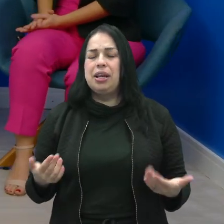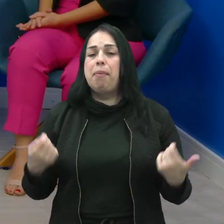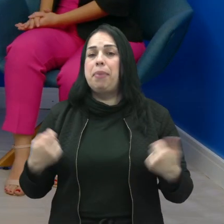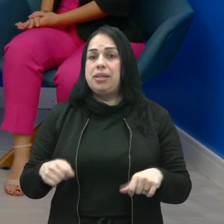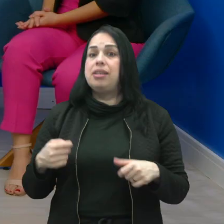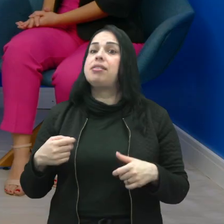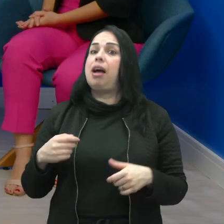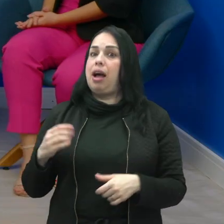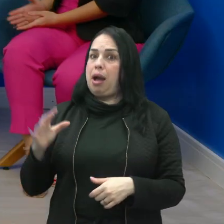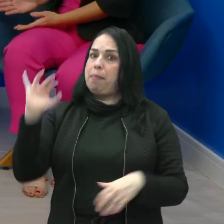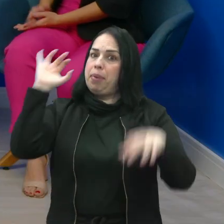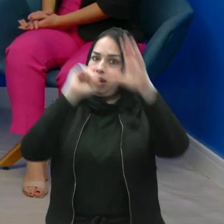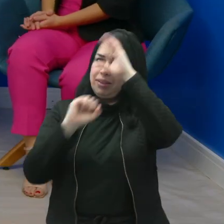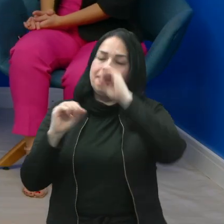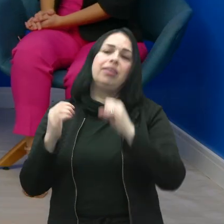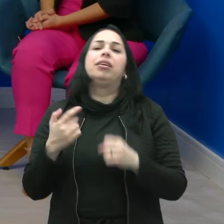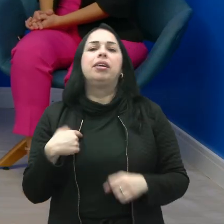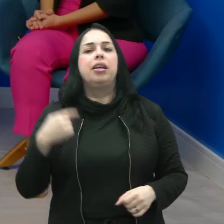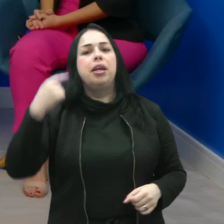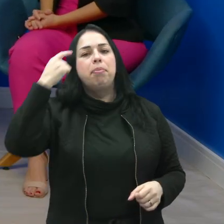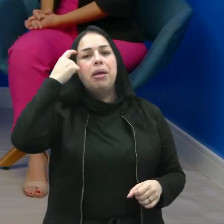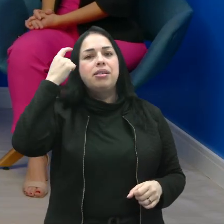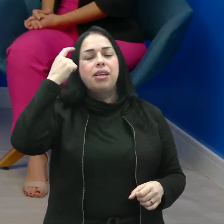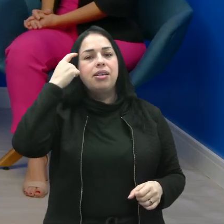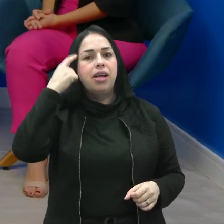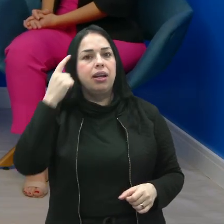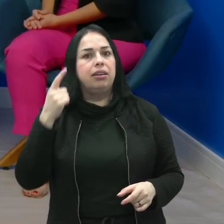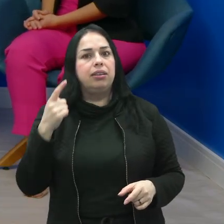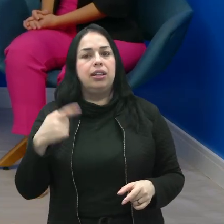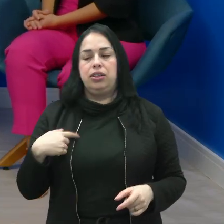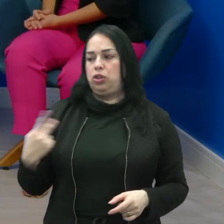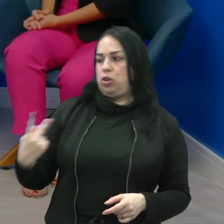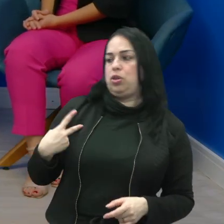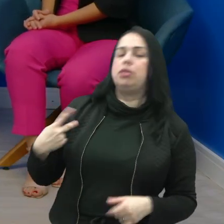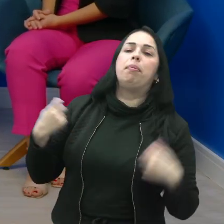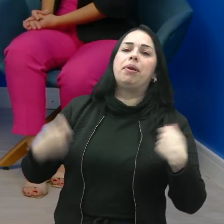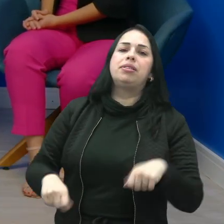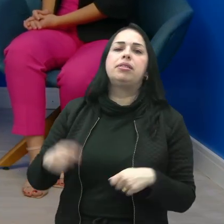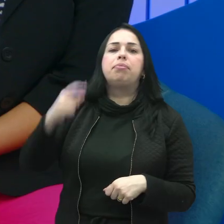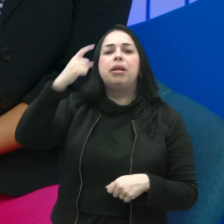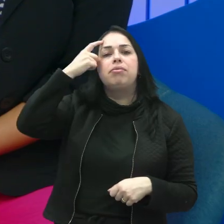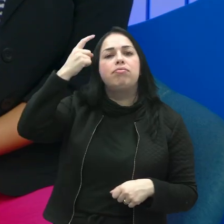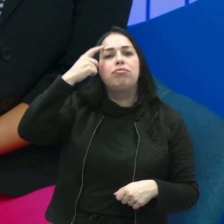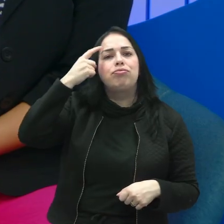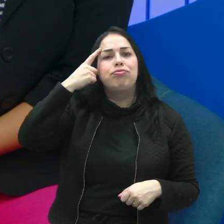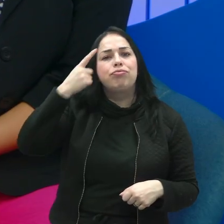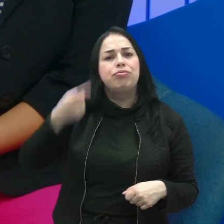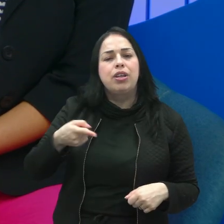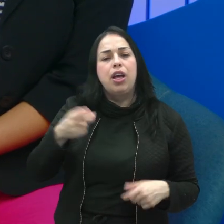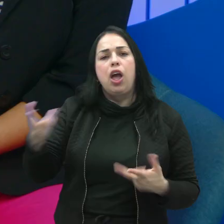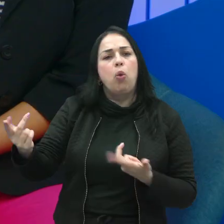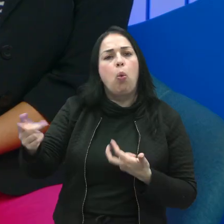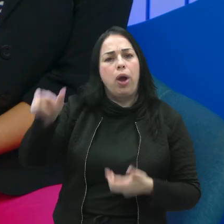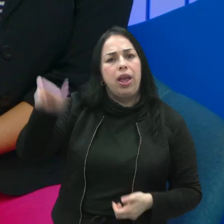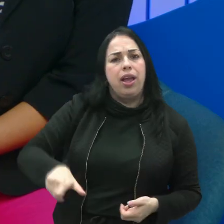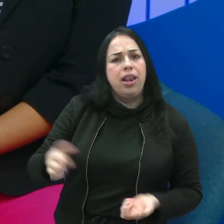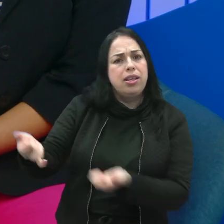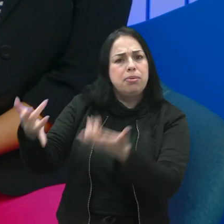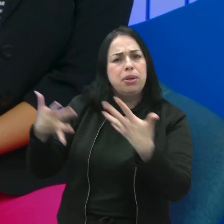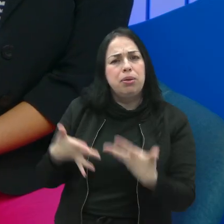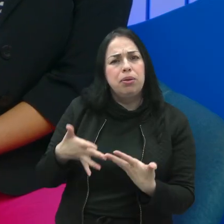gente precisa explorar. Interessante. Obrigada, pensar em nós também, né? Eu, você, todas as pessoas, como o Valdir